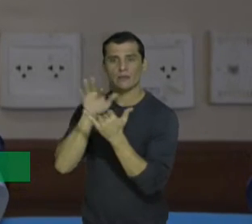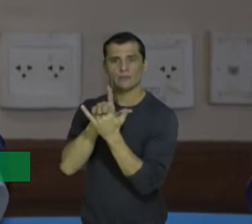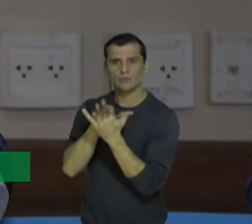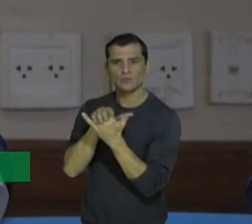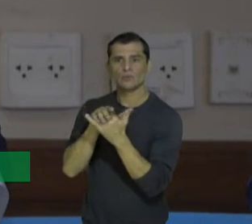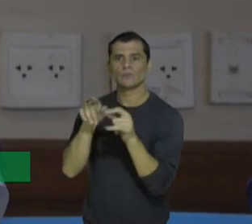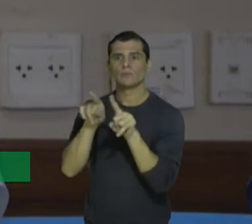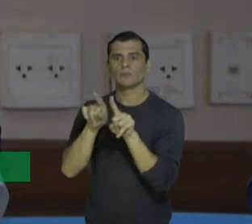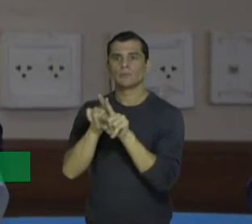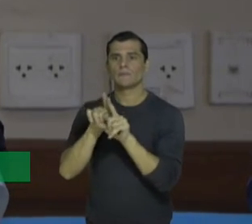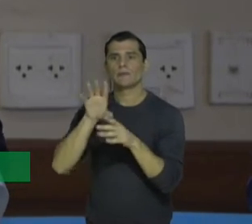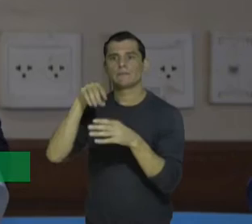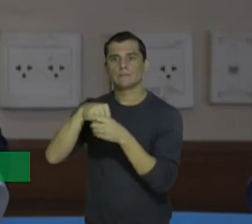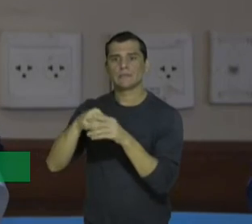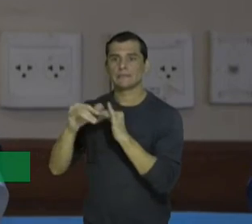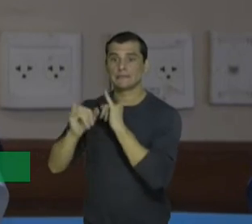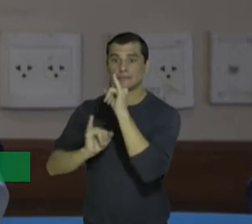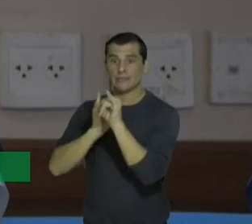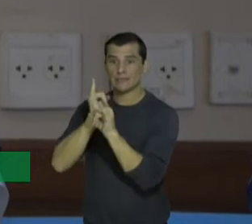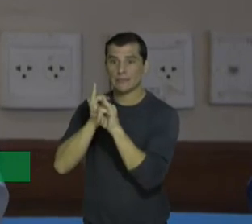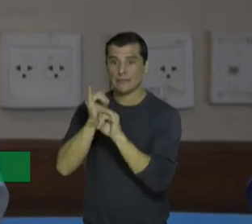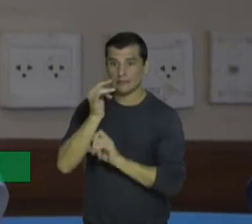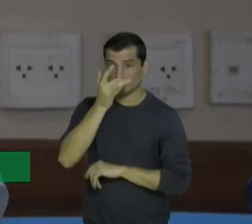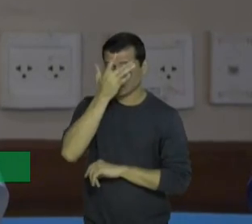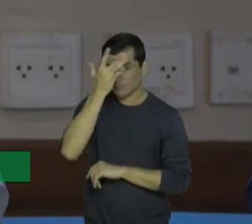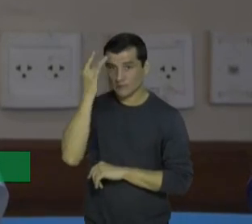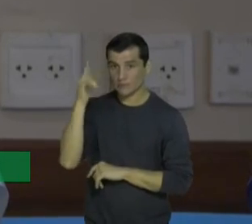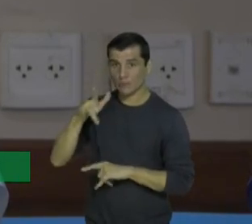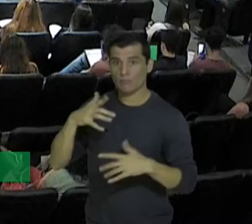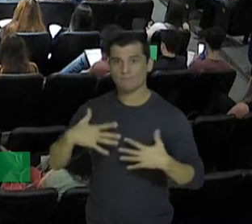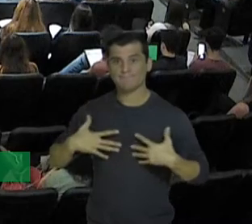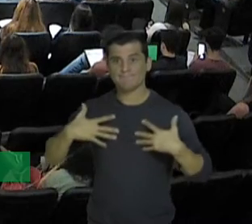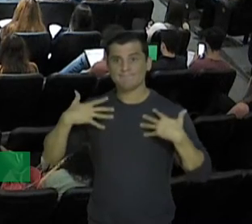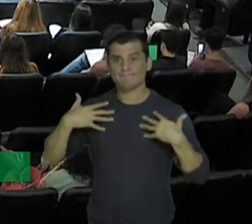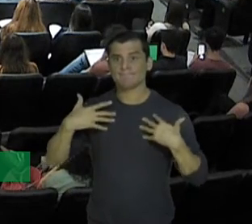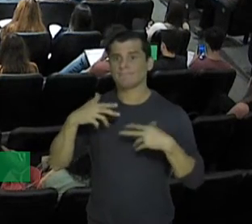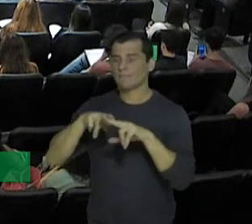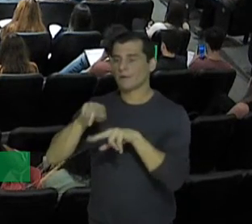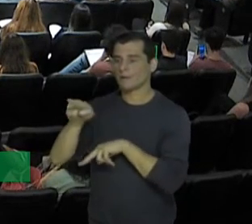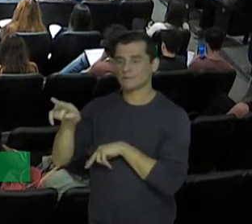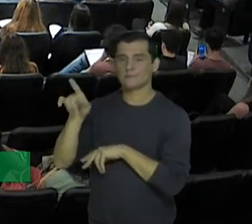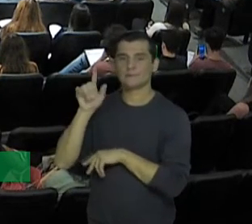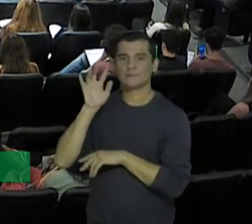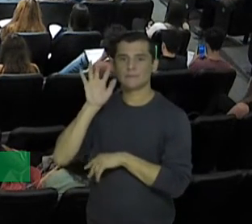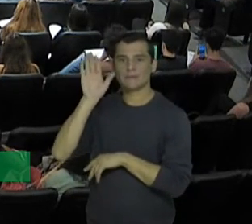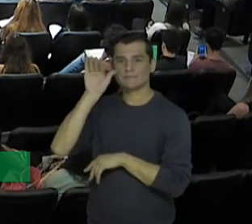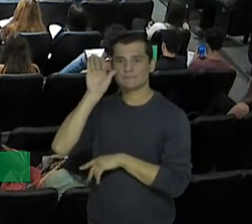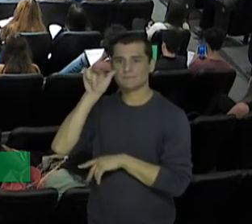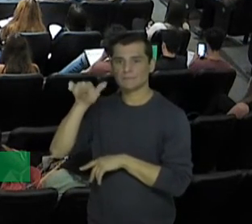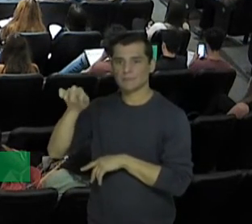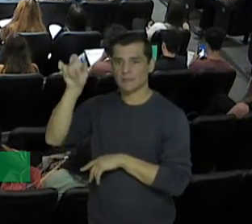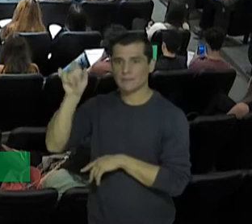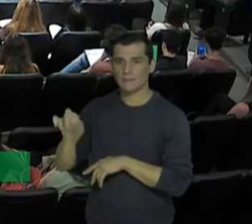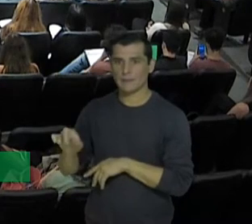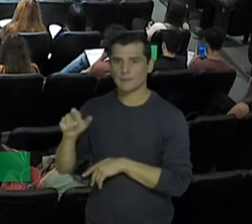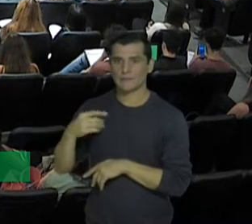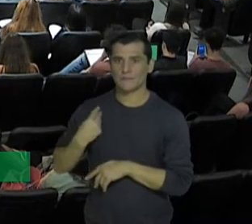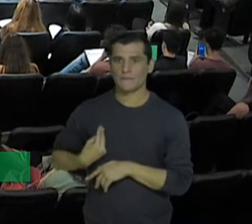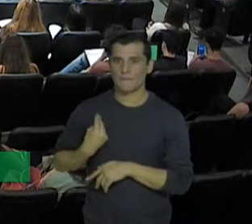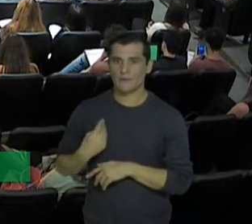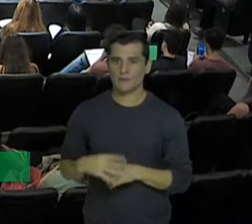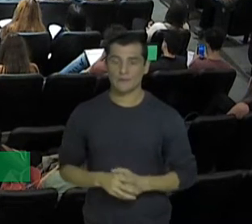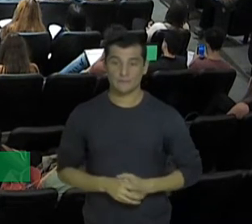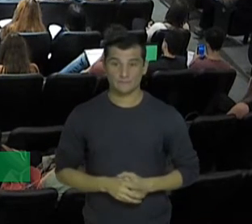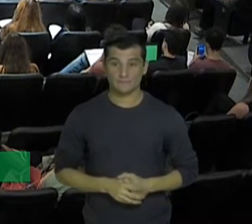Eletrônicos da Assembleia Legislativa obrigado viu som obrigado Parabéns Juliano é